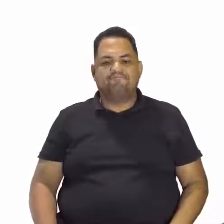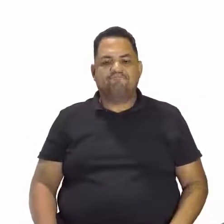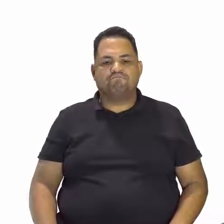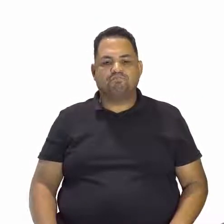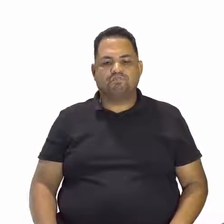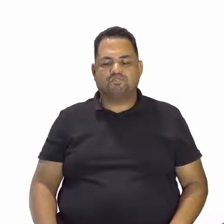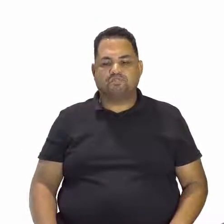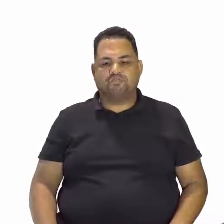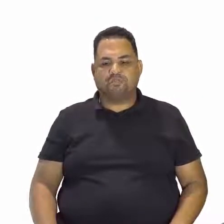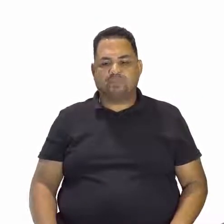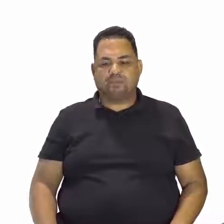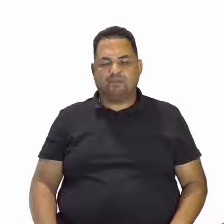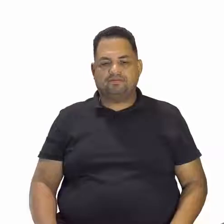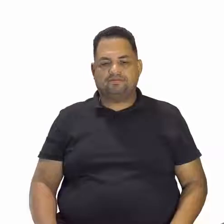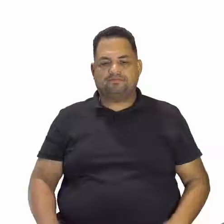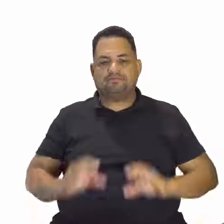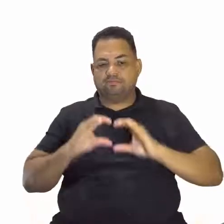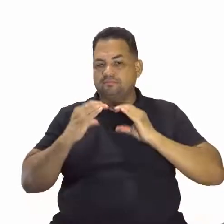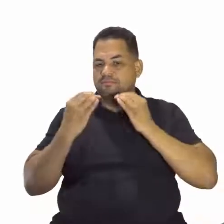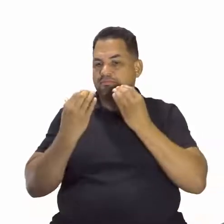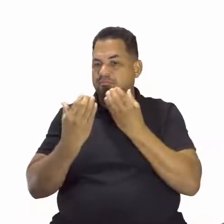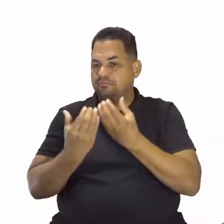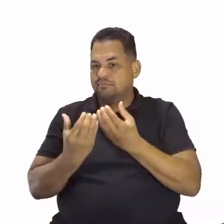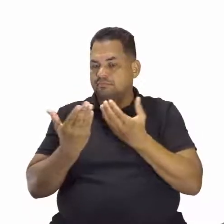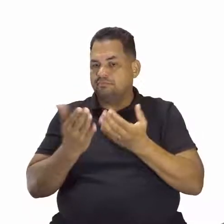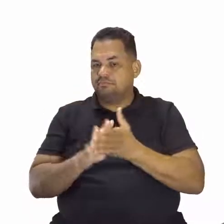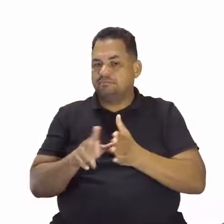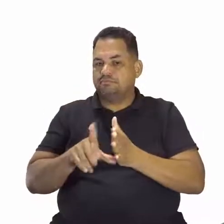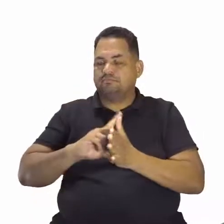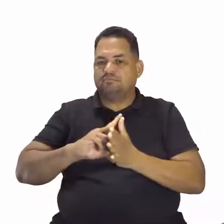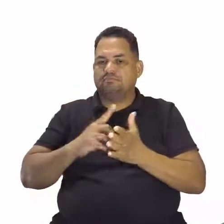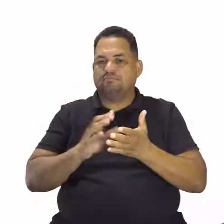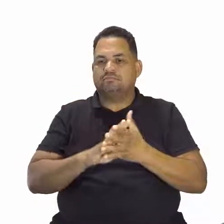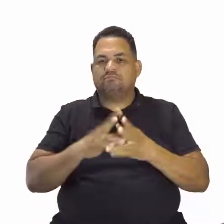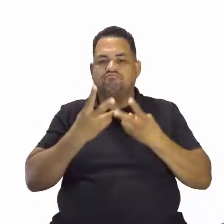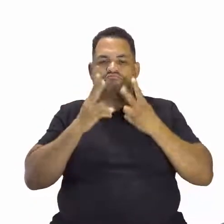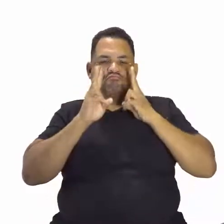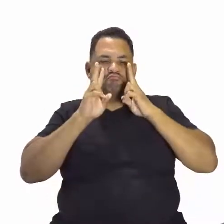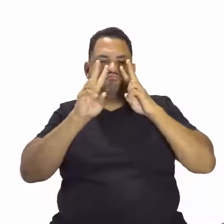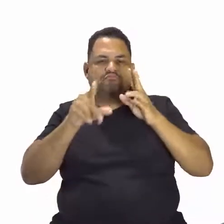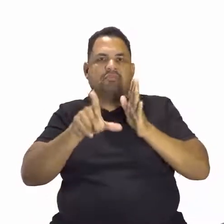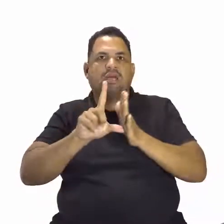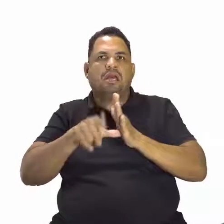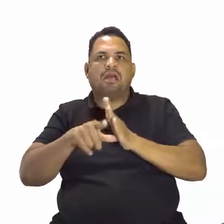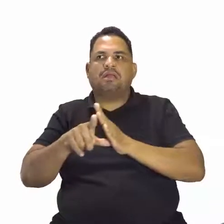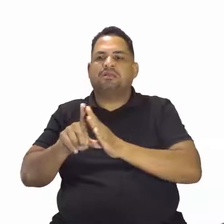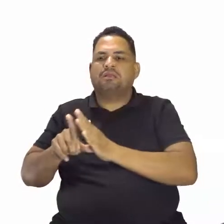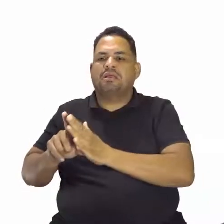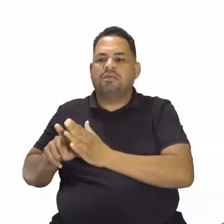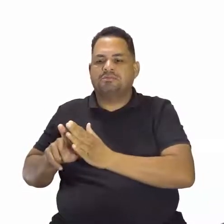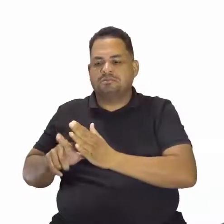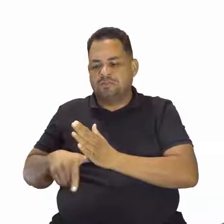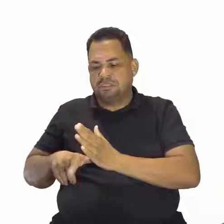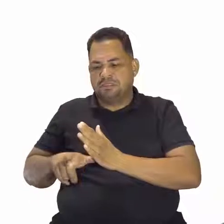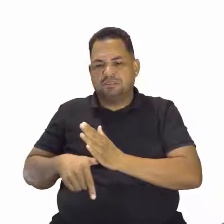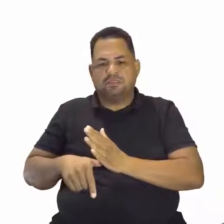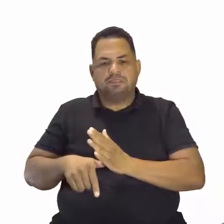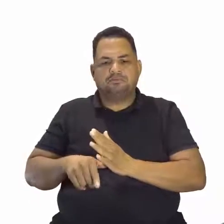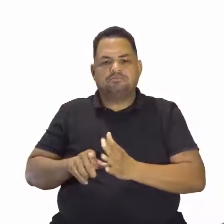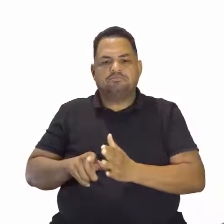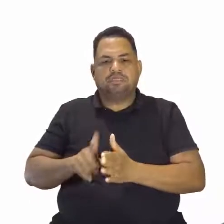Então, essas comunidades que antes eram vistas como um atraso ao desenvolvimento,